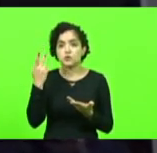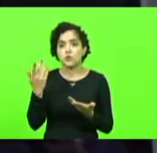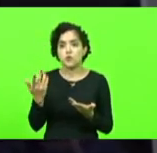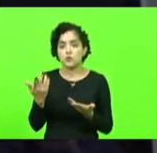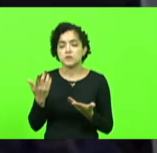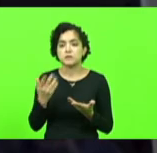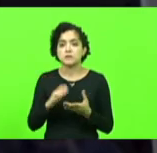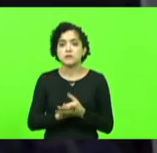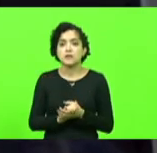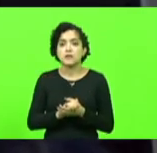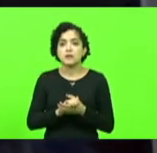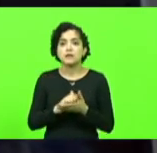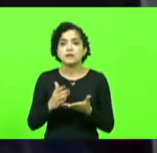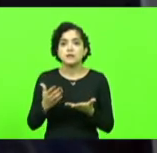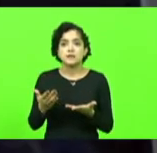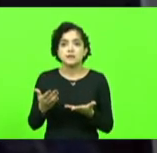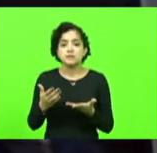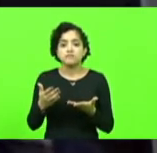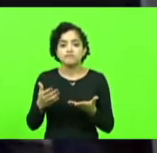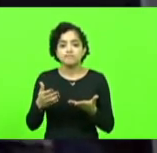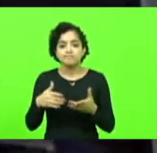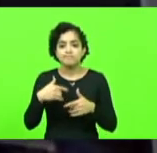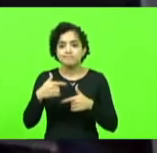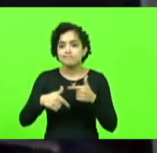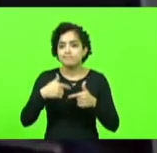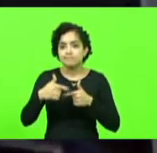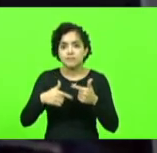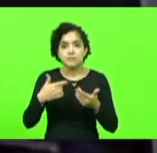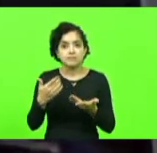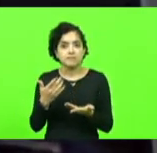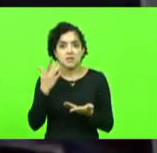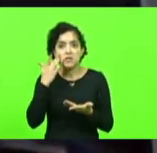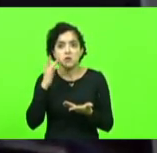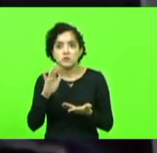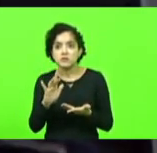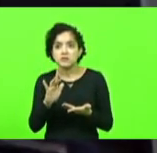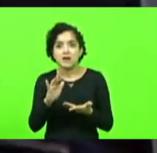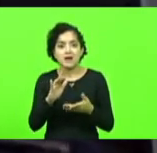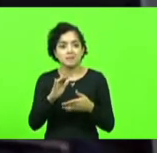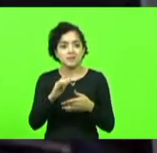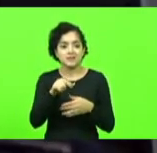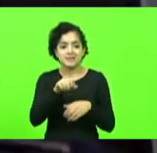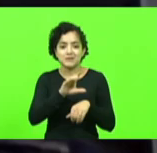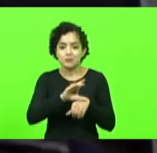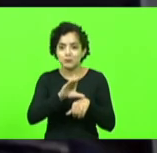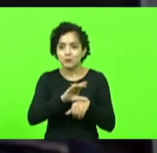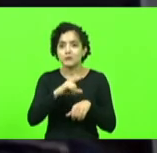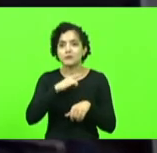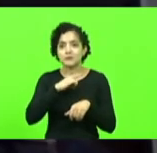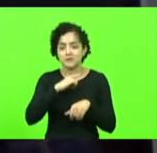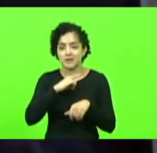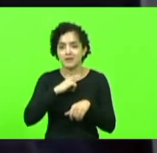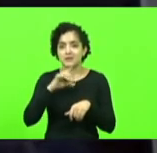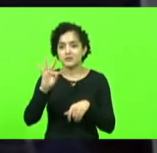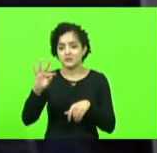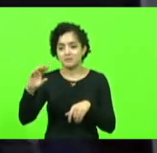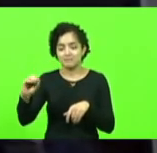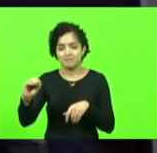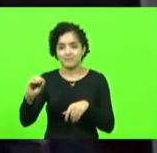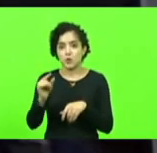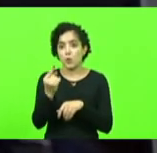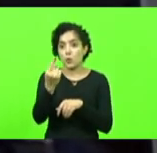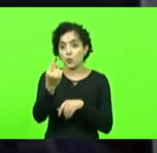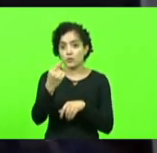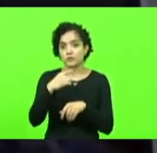instituições, de não saberem que tem um curso ofertando terapia ocupacional em Santa Catarina, sendo o único, né? Então, isso me